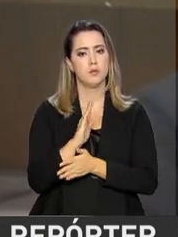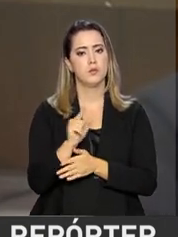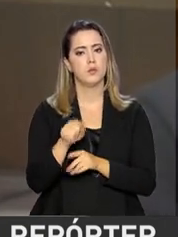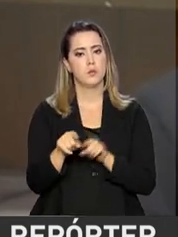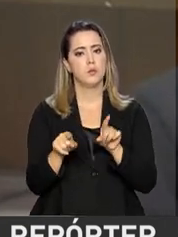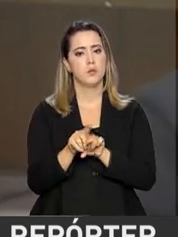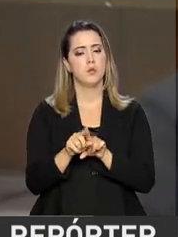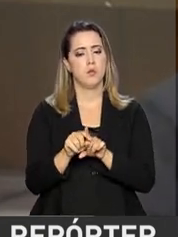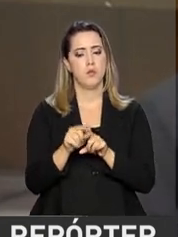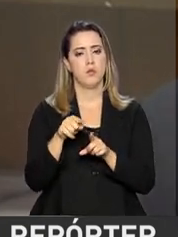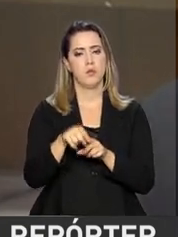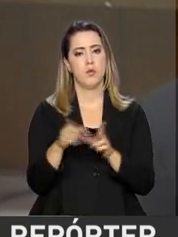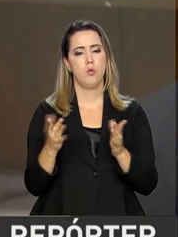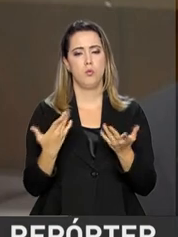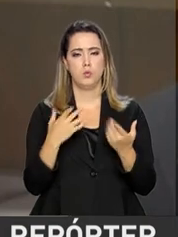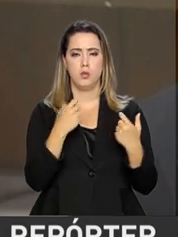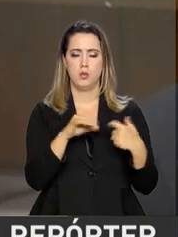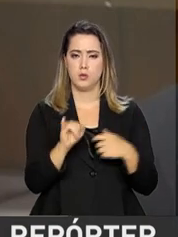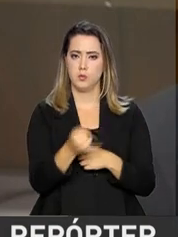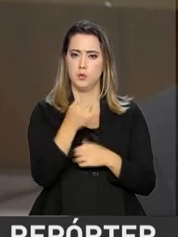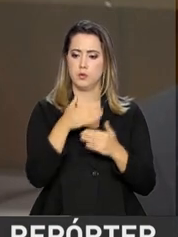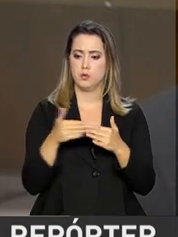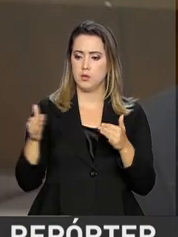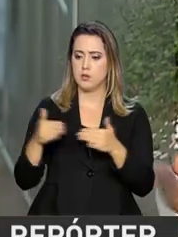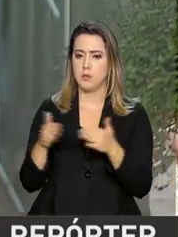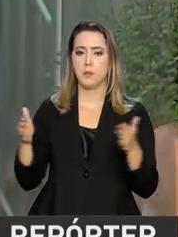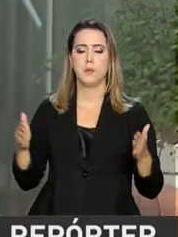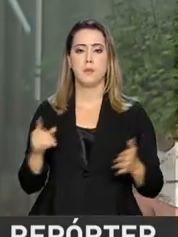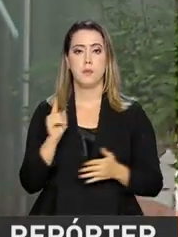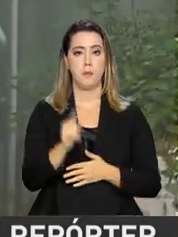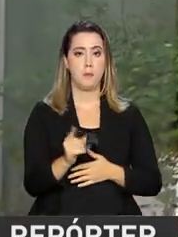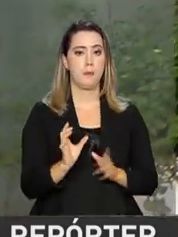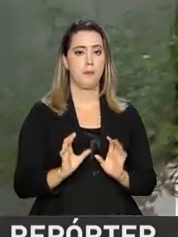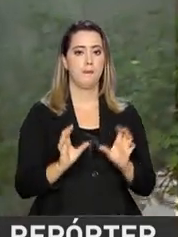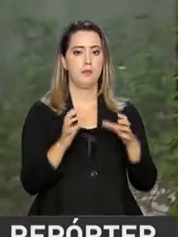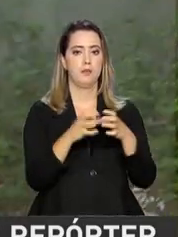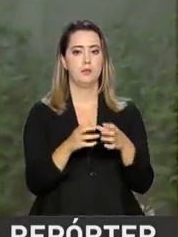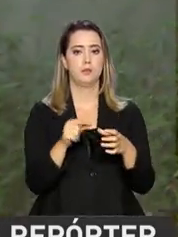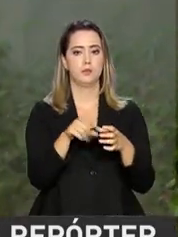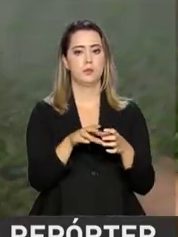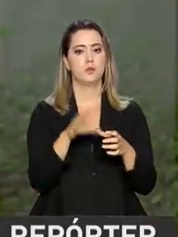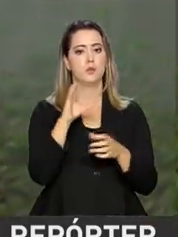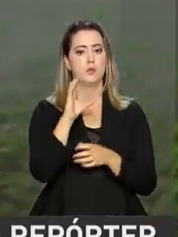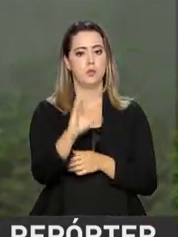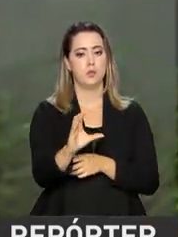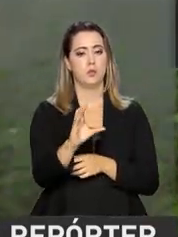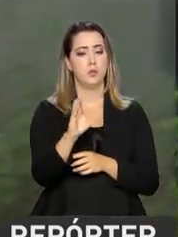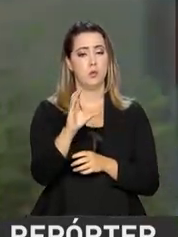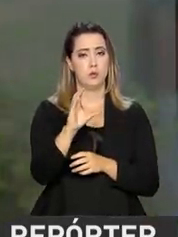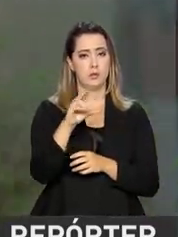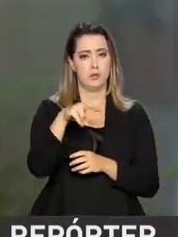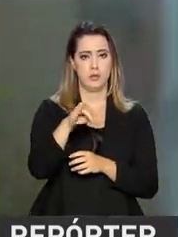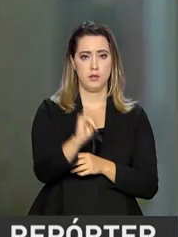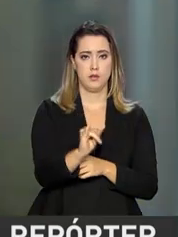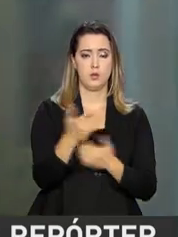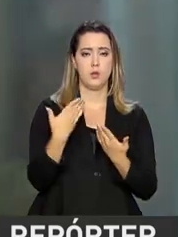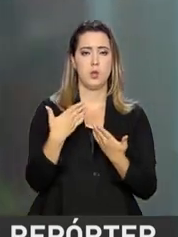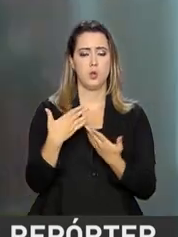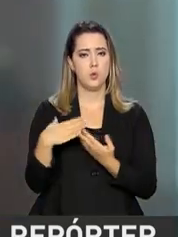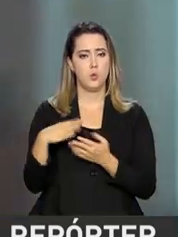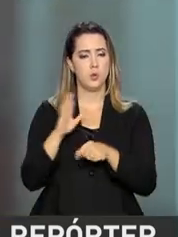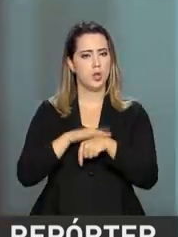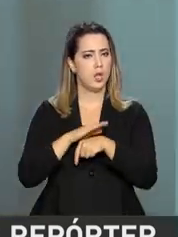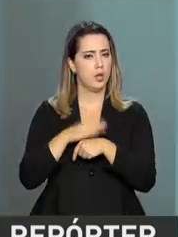as oportunidades, as janelas que estão sendo abertas. Para a Confederação Nacional da Indústria, o tempo de maturação da